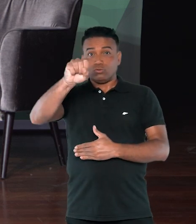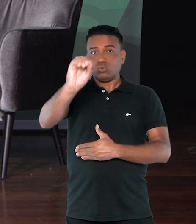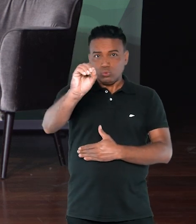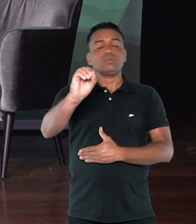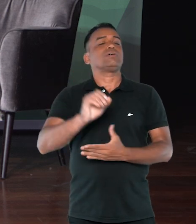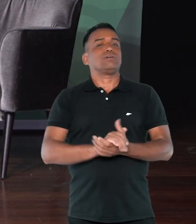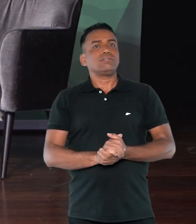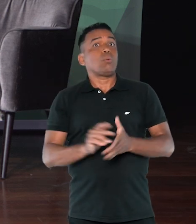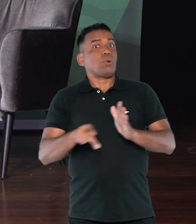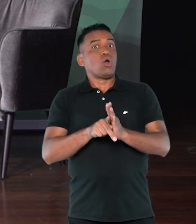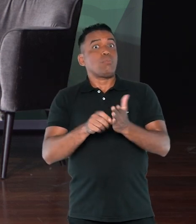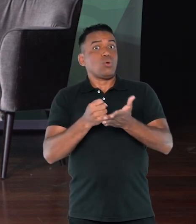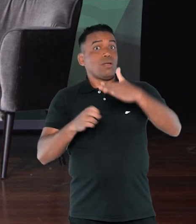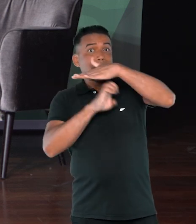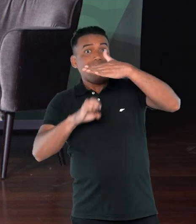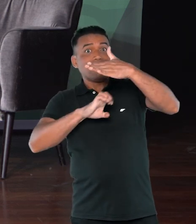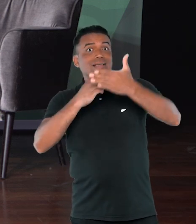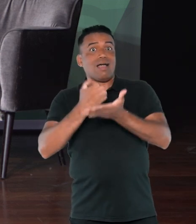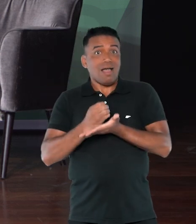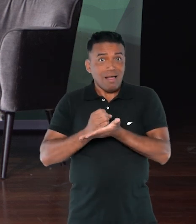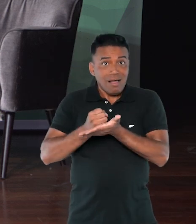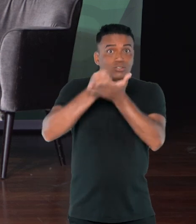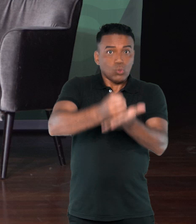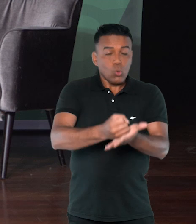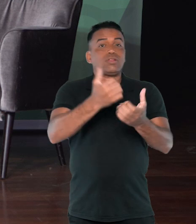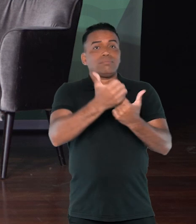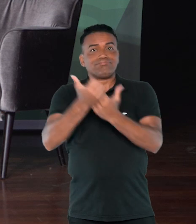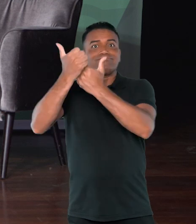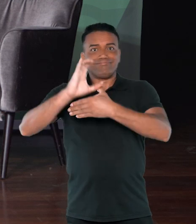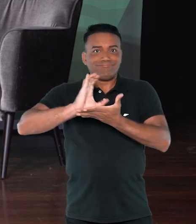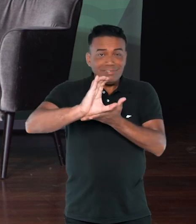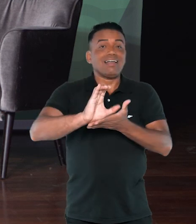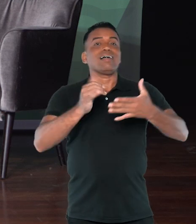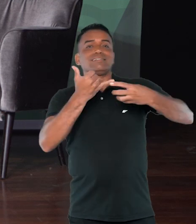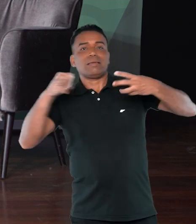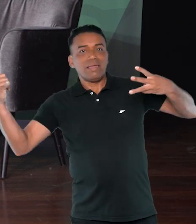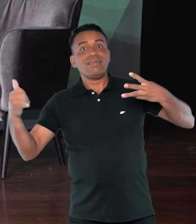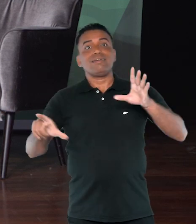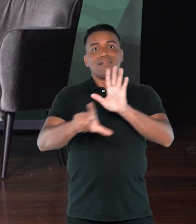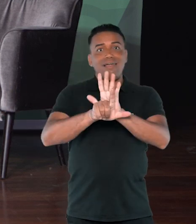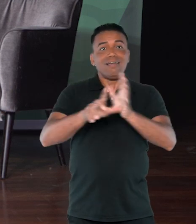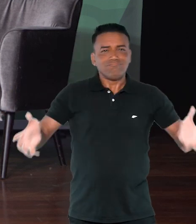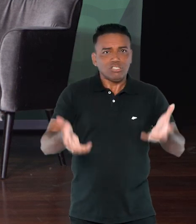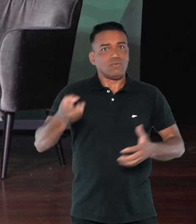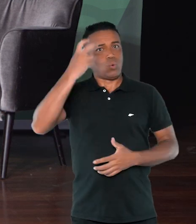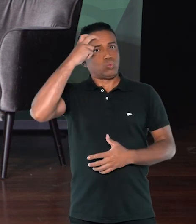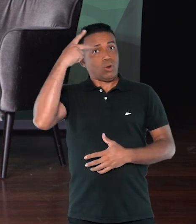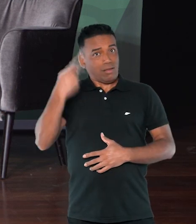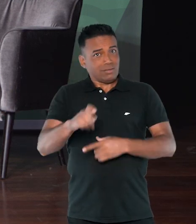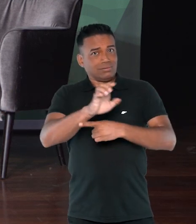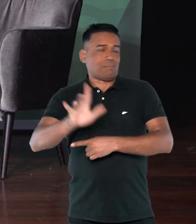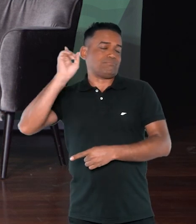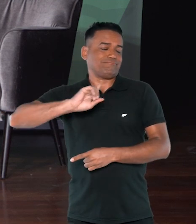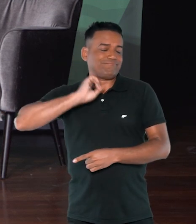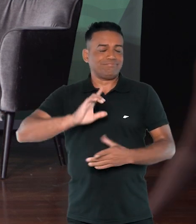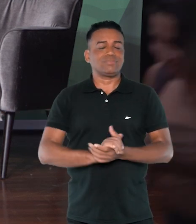Papo é patrocinada pela CEMIG, por meio da Lei Estadual de Incentivo à Cultura de Minas Gerais. E hoje a gente